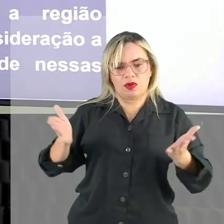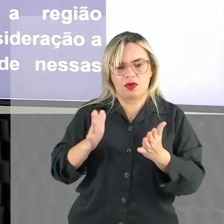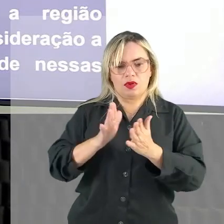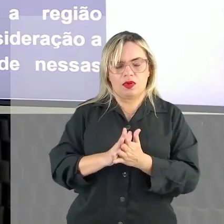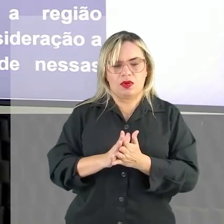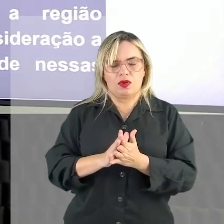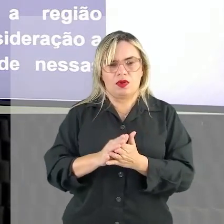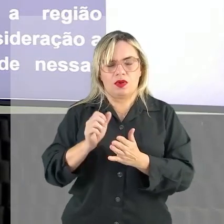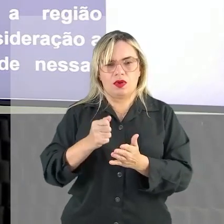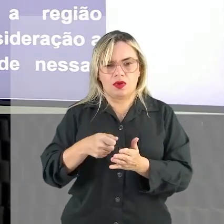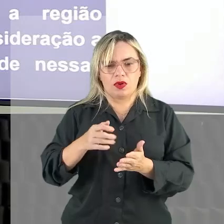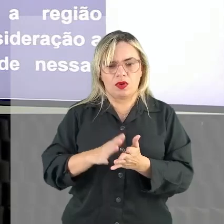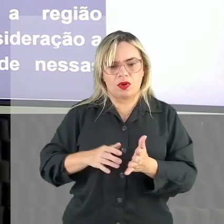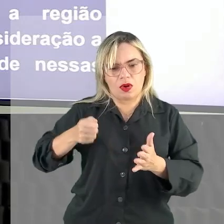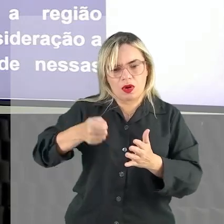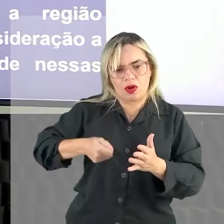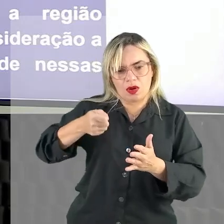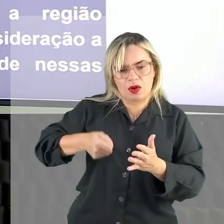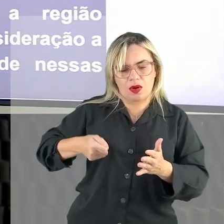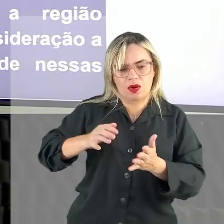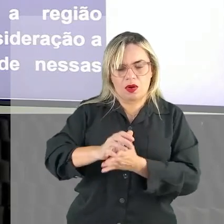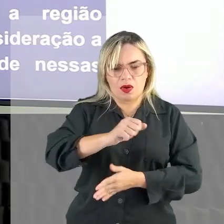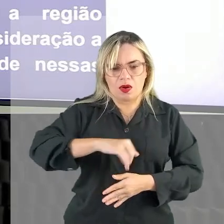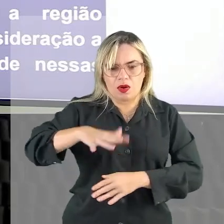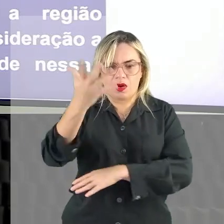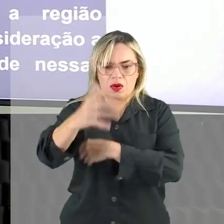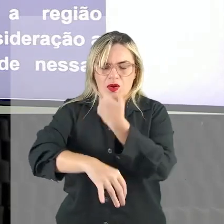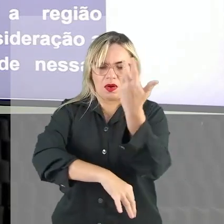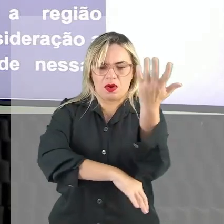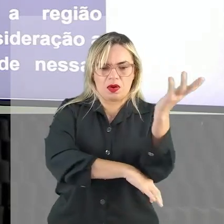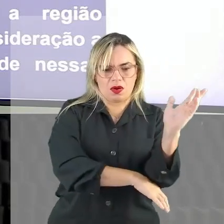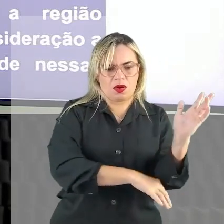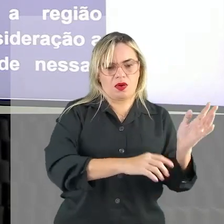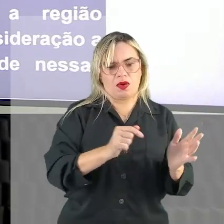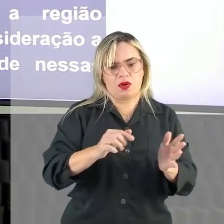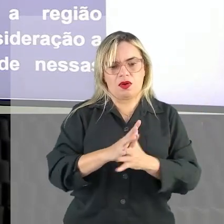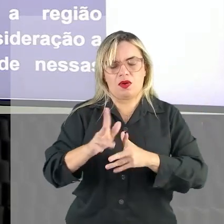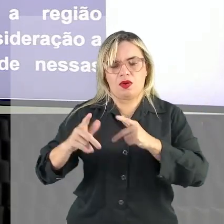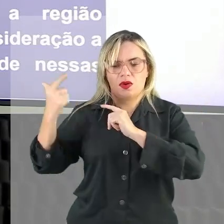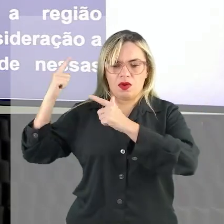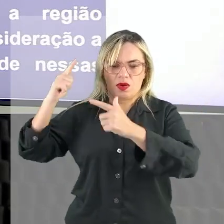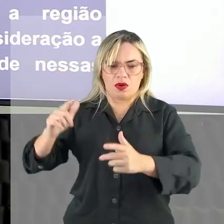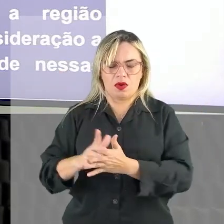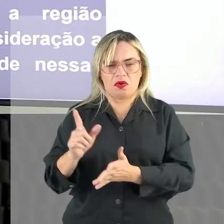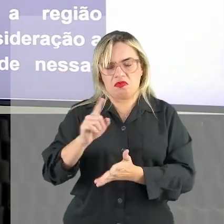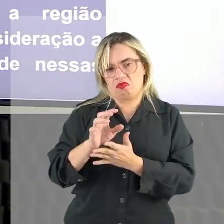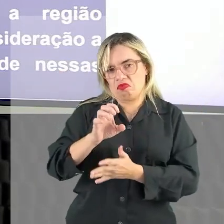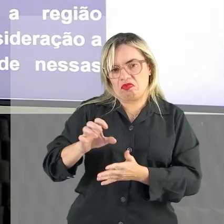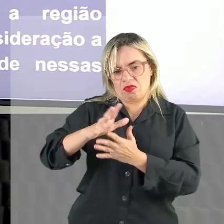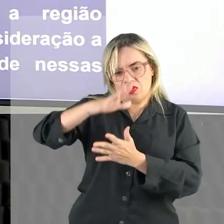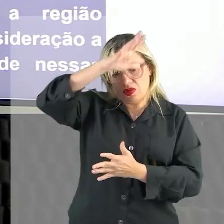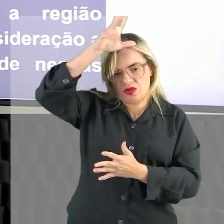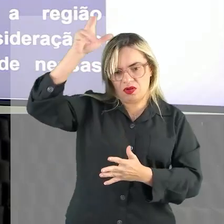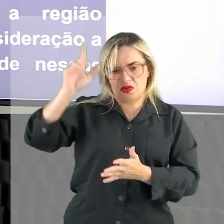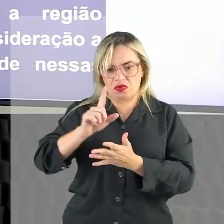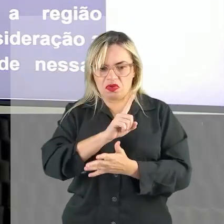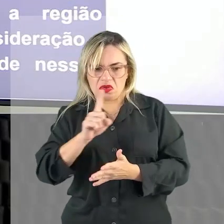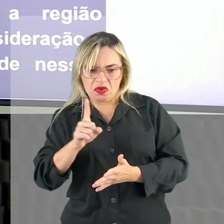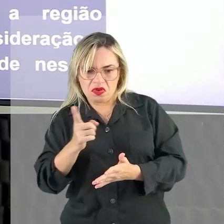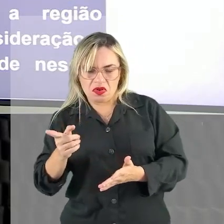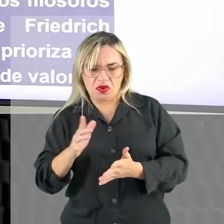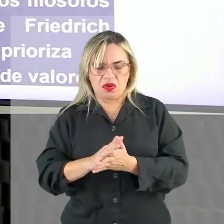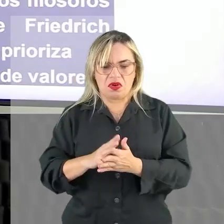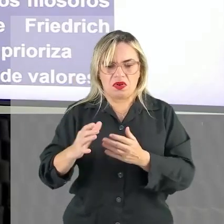ambientais, habitados por povos tradicionais, como a região amazônica, sem levar em consideração a defesa da sociobiodiversidade dessas